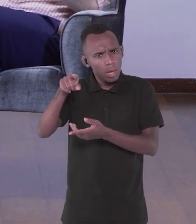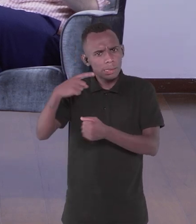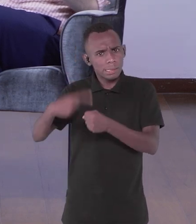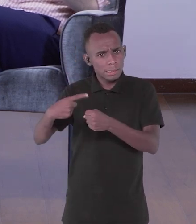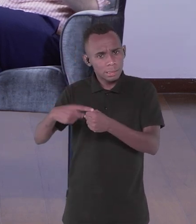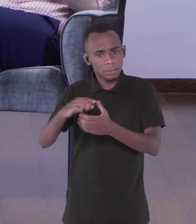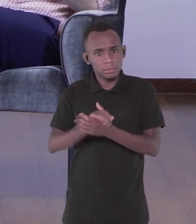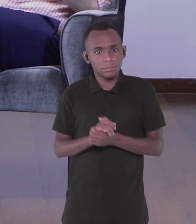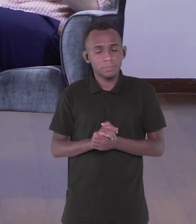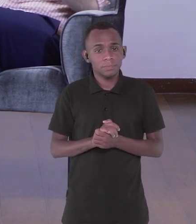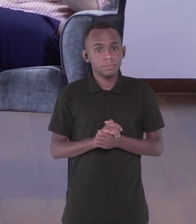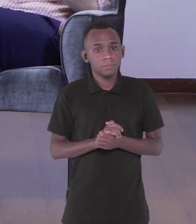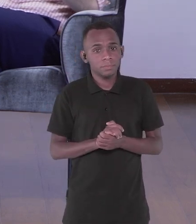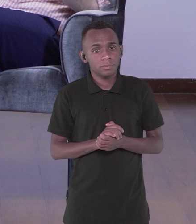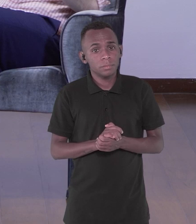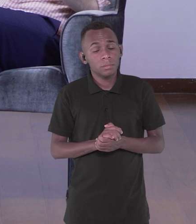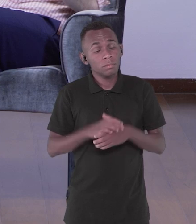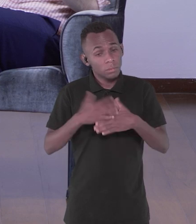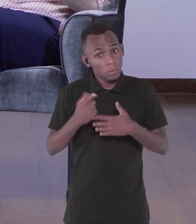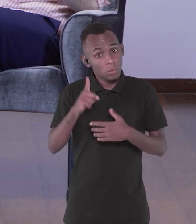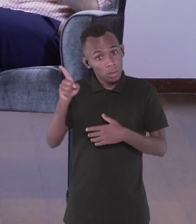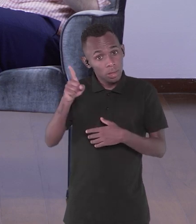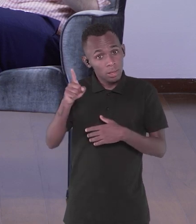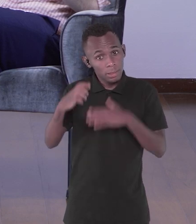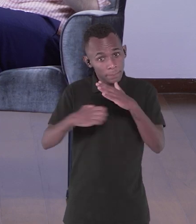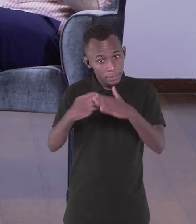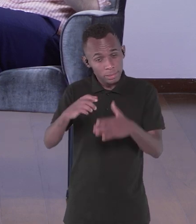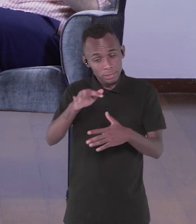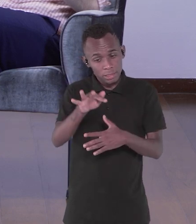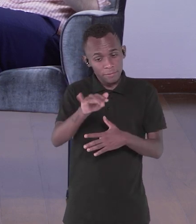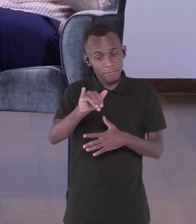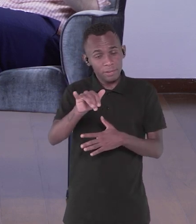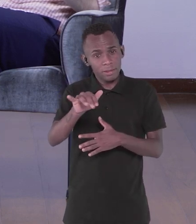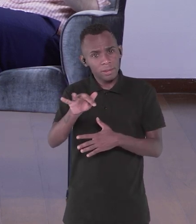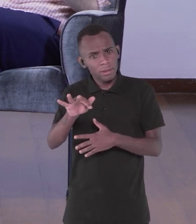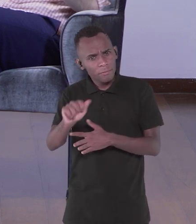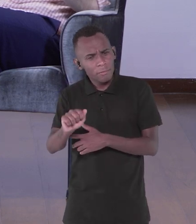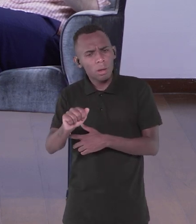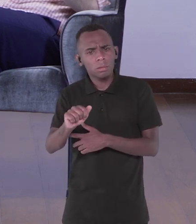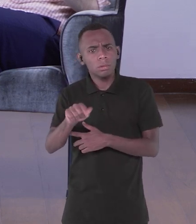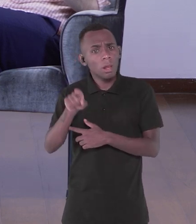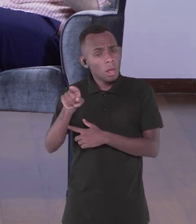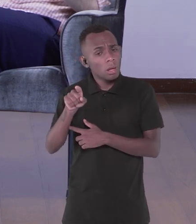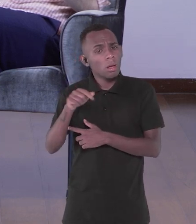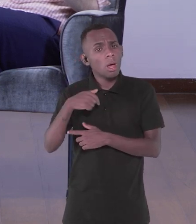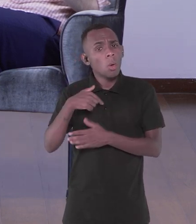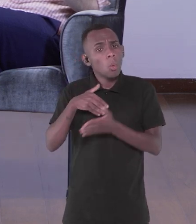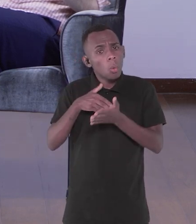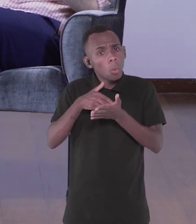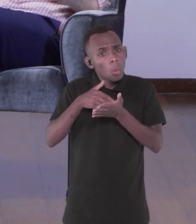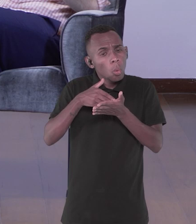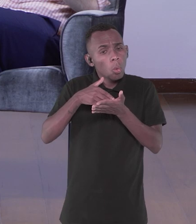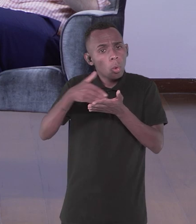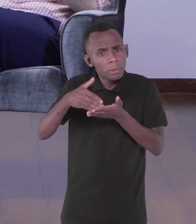Não fica mesmo. Mas a FIFA está lá. E eu comecei a cobrir as atividades da FIFA.